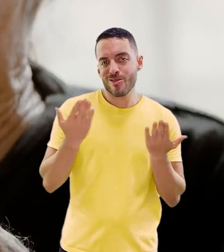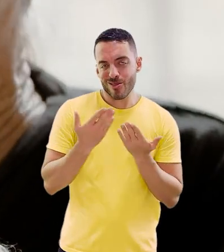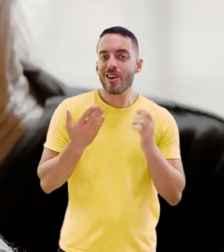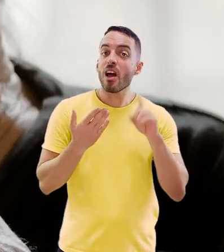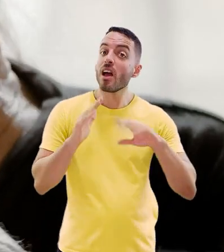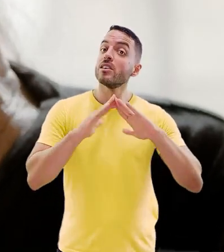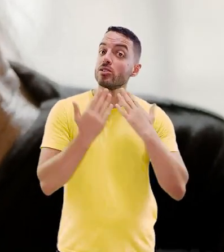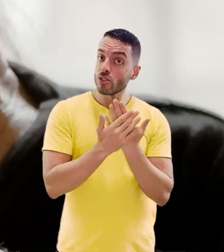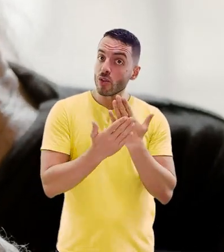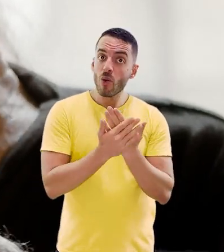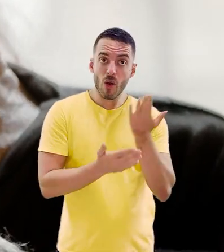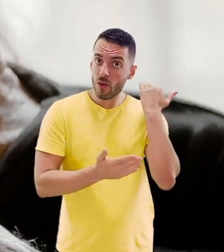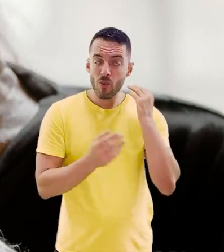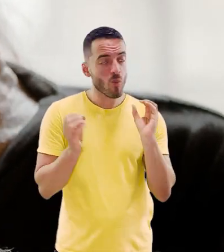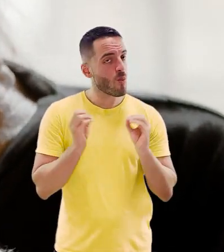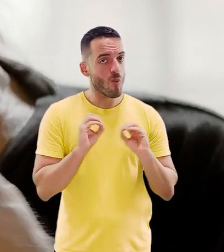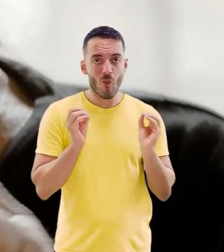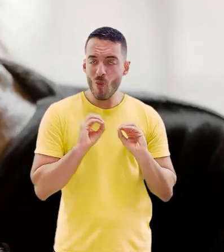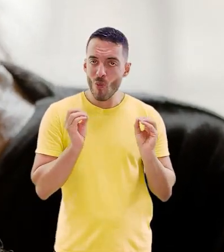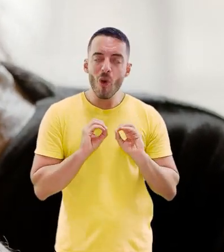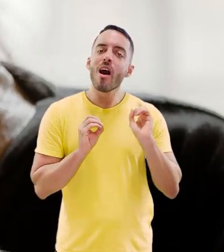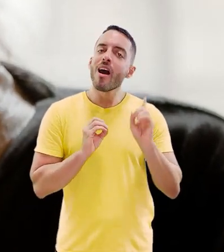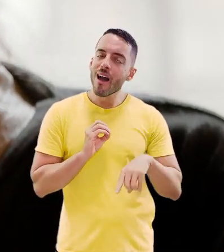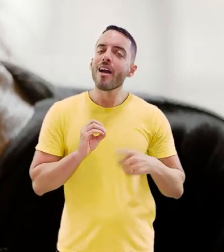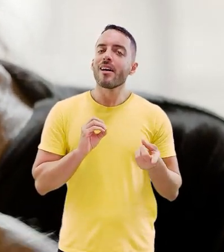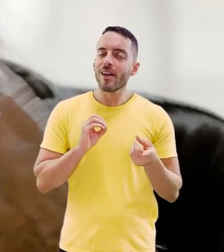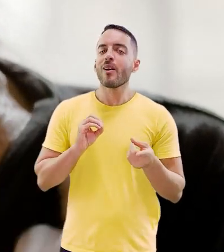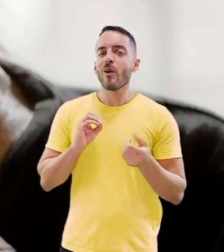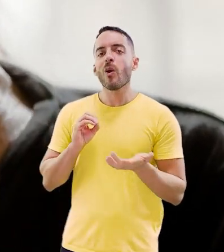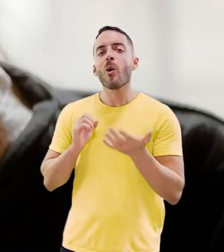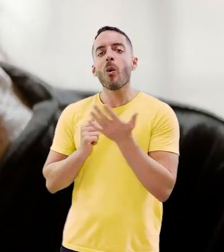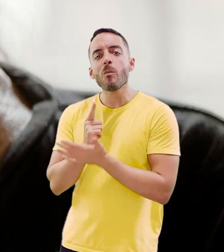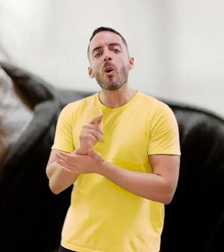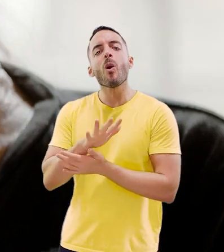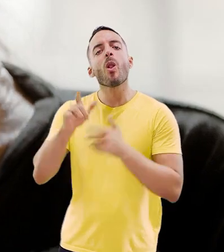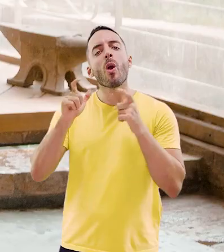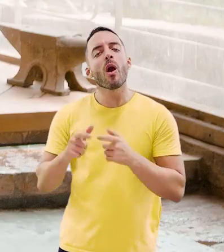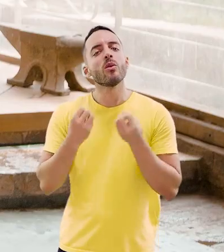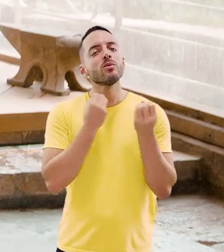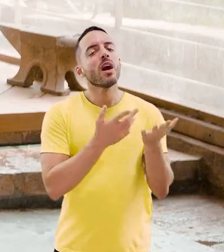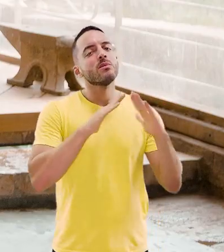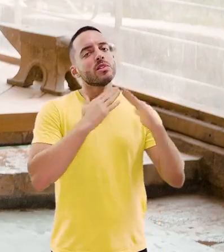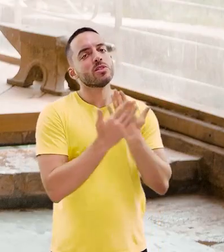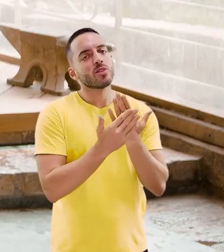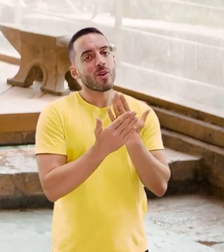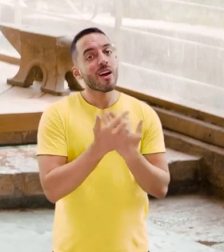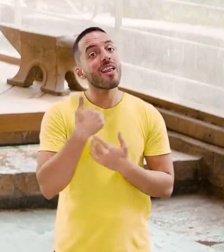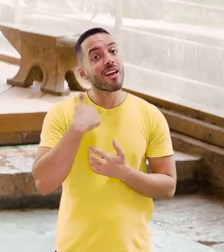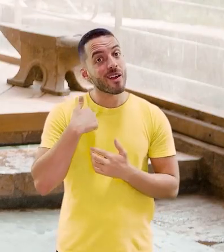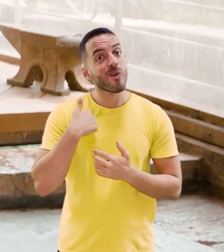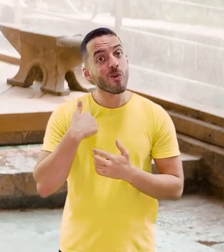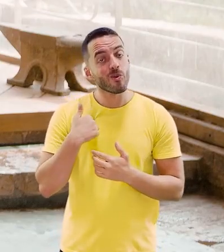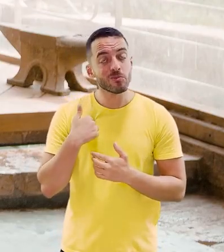própria escola não existia nessa época. Né, também foi comprada essa área e foi doada para a escola. Eu mesmo, particular, nós